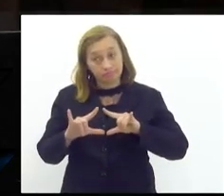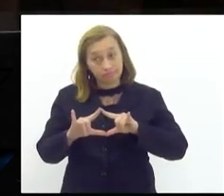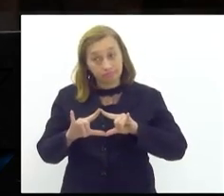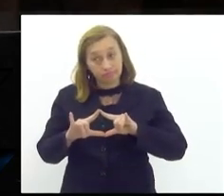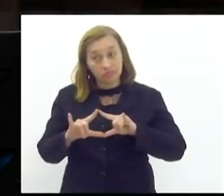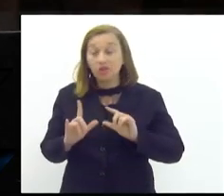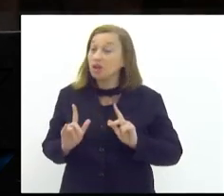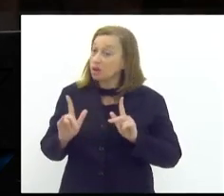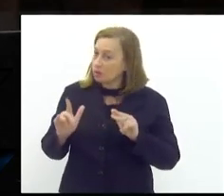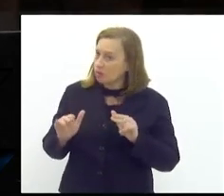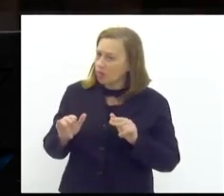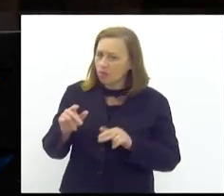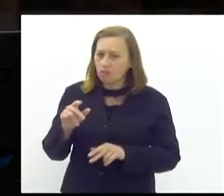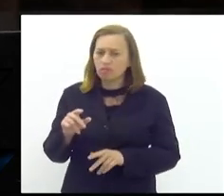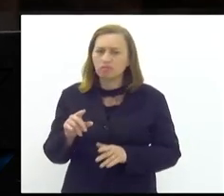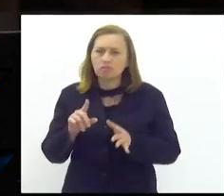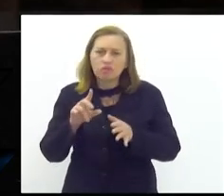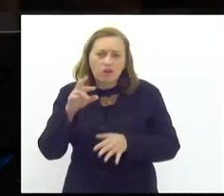investigar